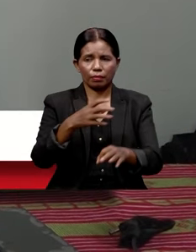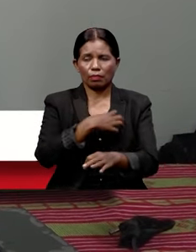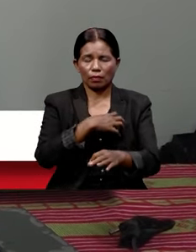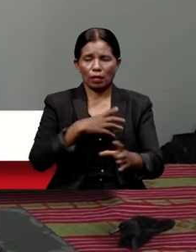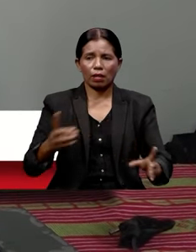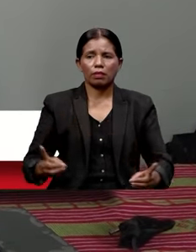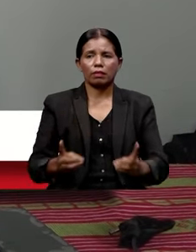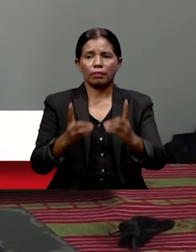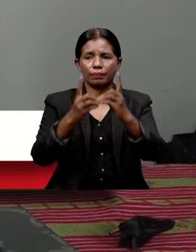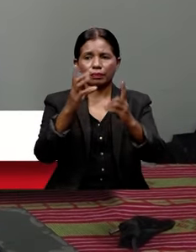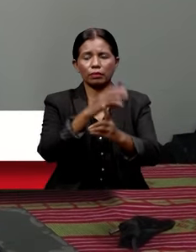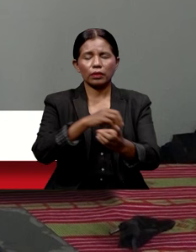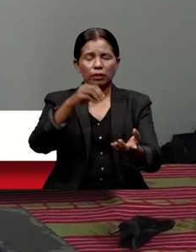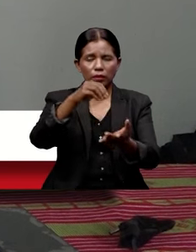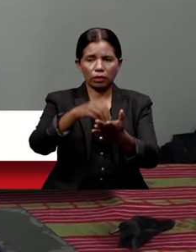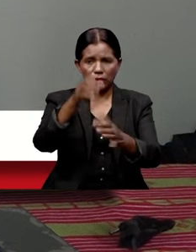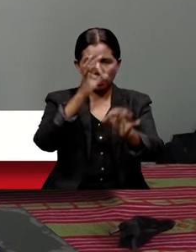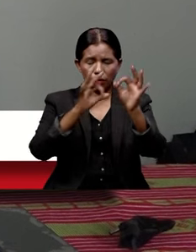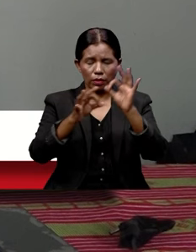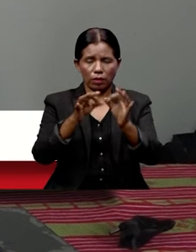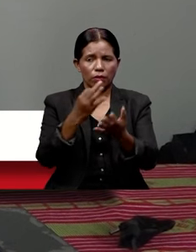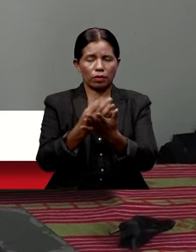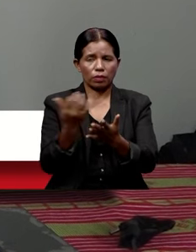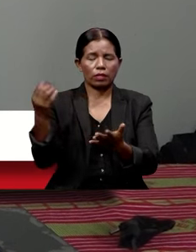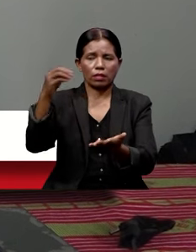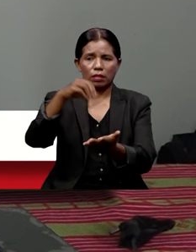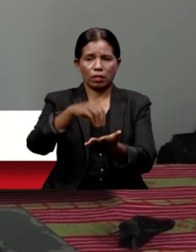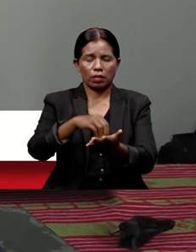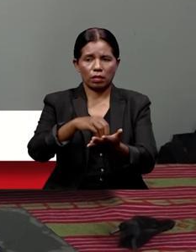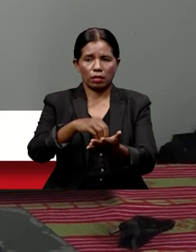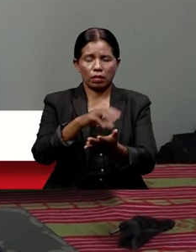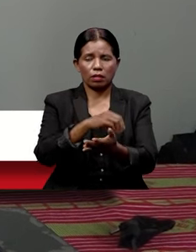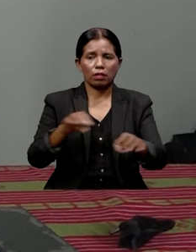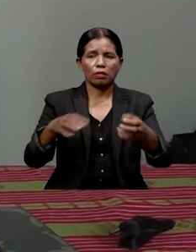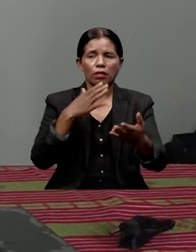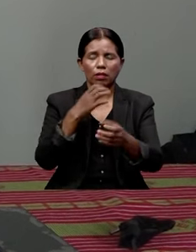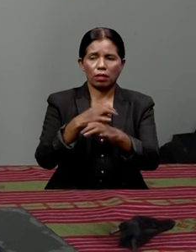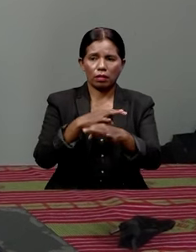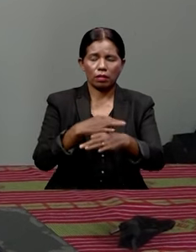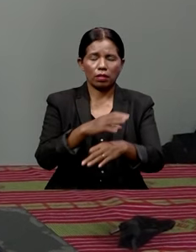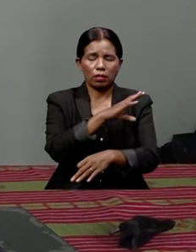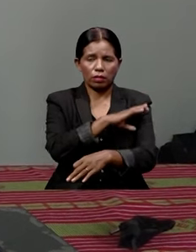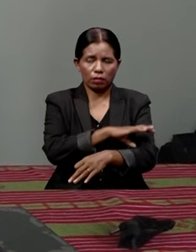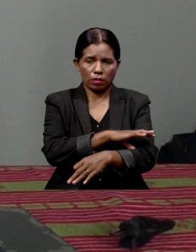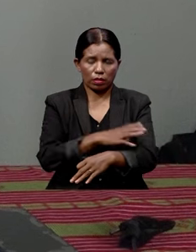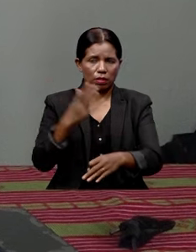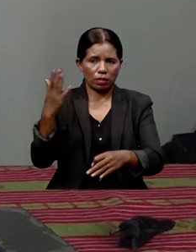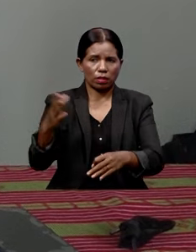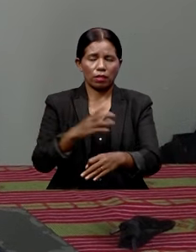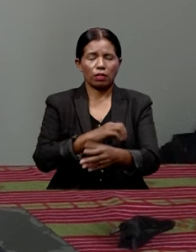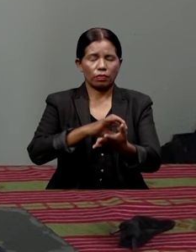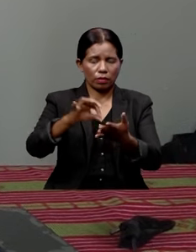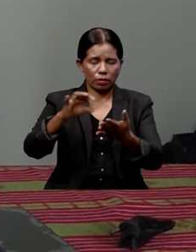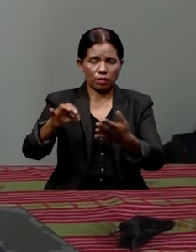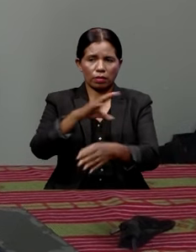asoro maka, atu garanti katak, fundo sirane aloka ba, efetivo, hodihadia segurança interna, formação